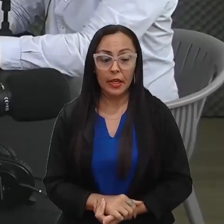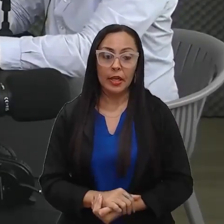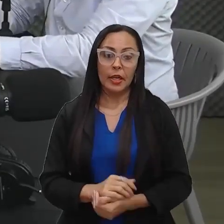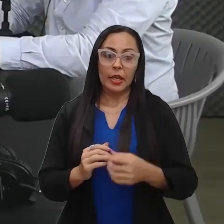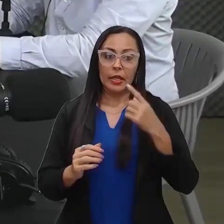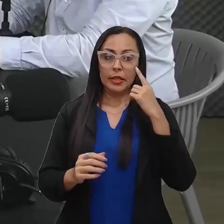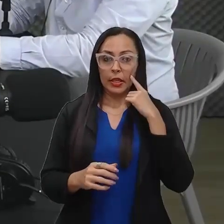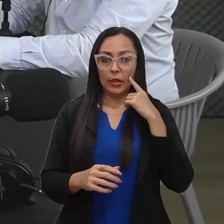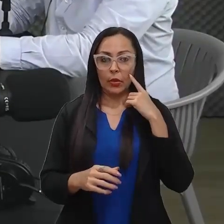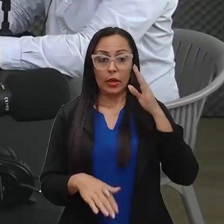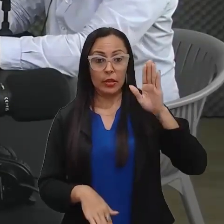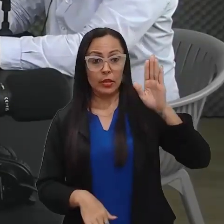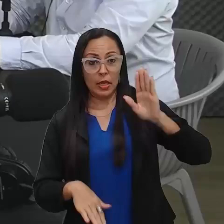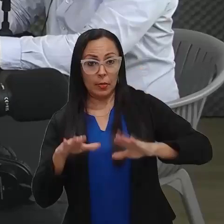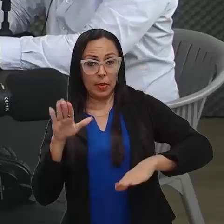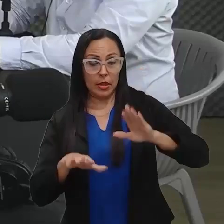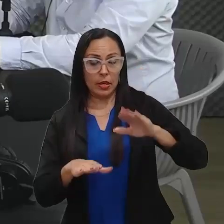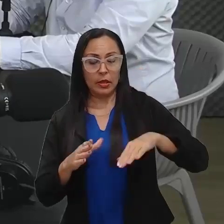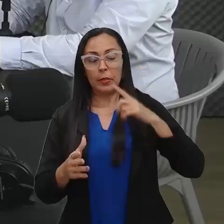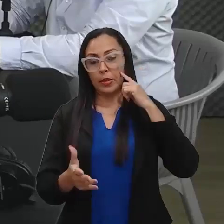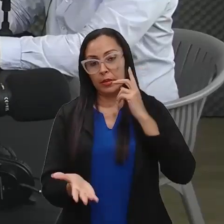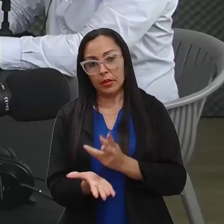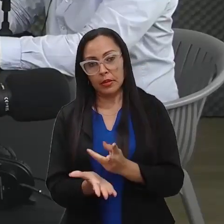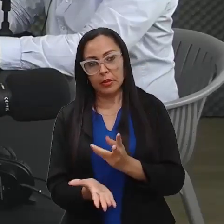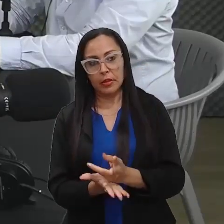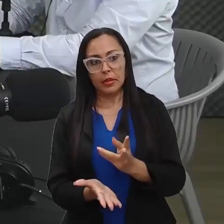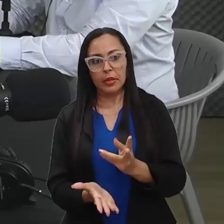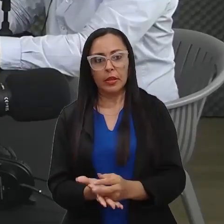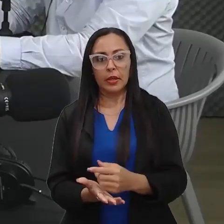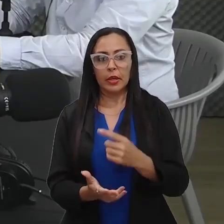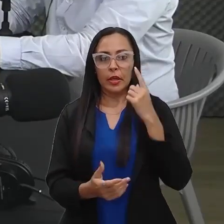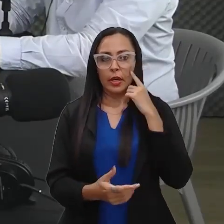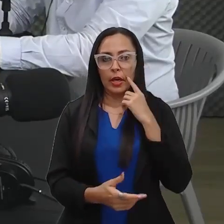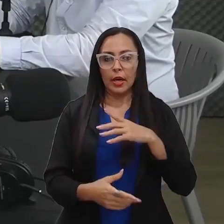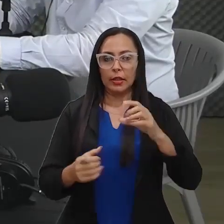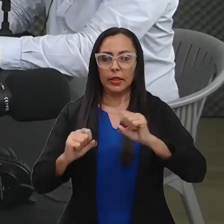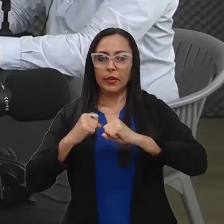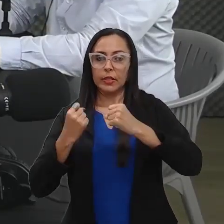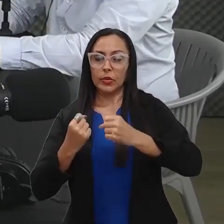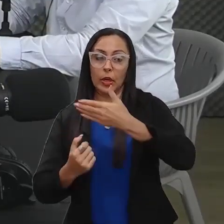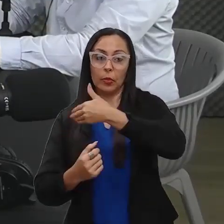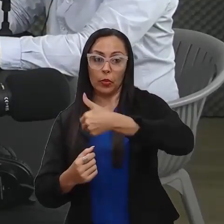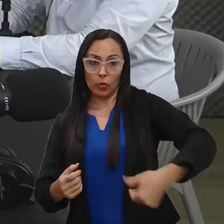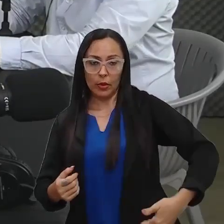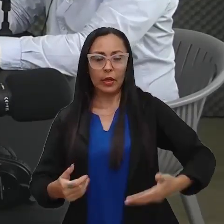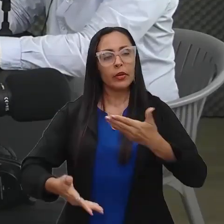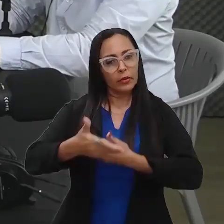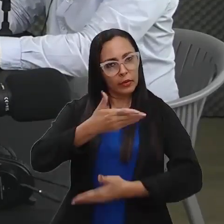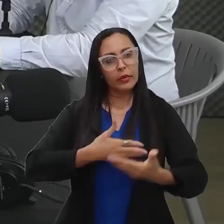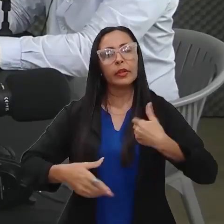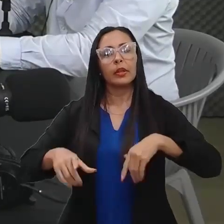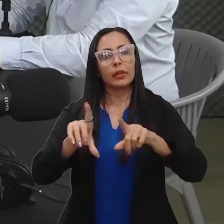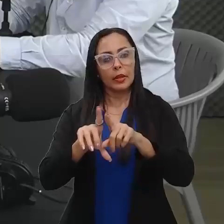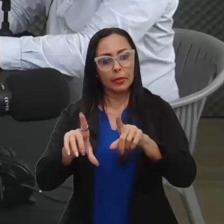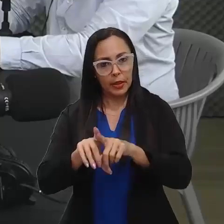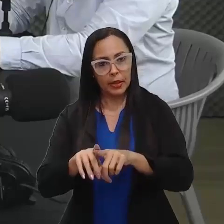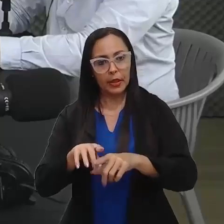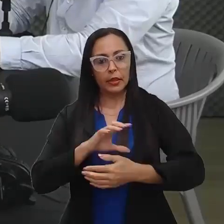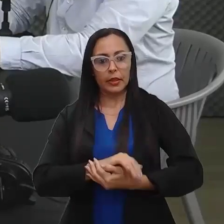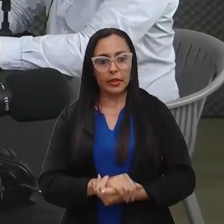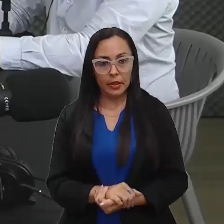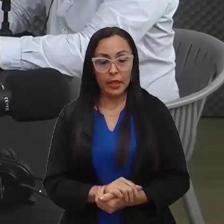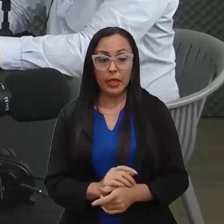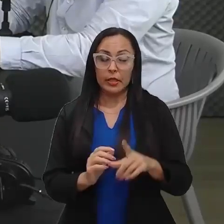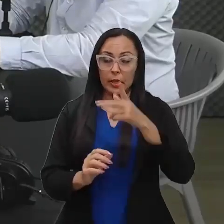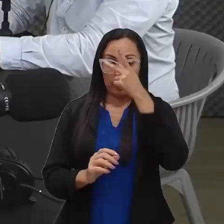depender, aí para seguir, a depender da situação, a Defensoria Pública é envolvida também, haja vista se a pessoa vai